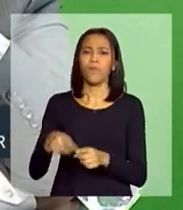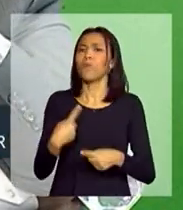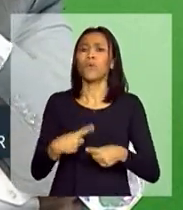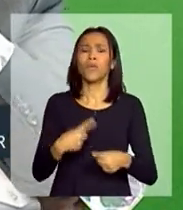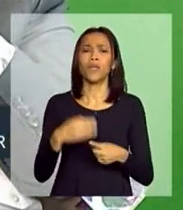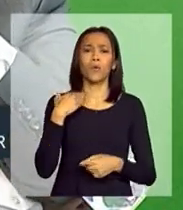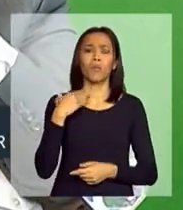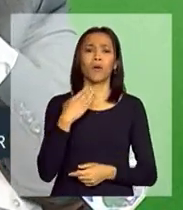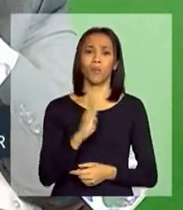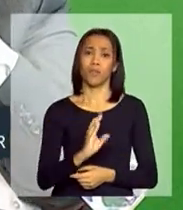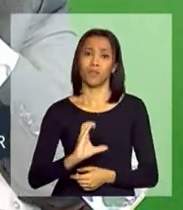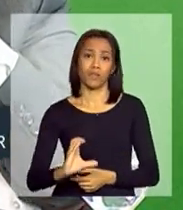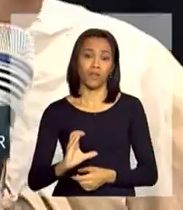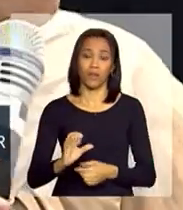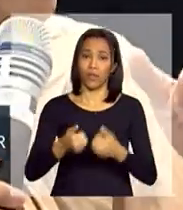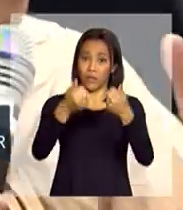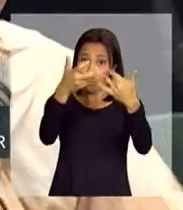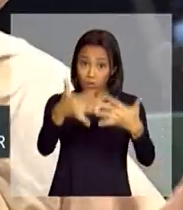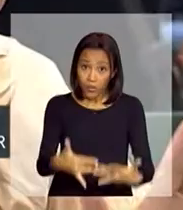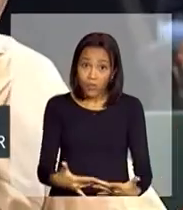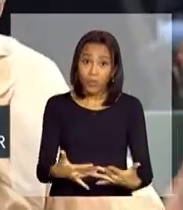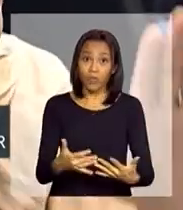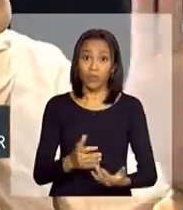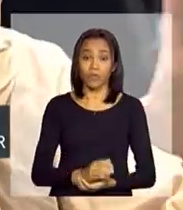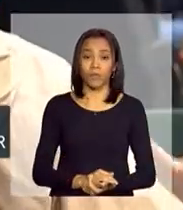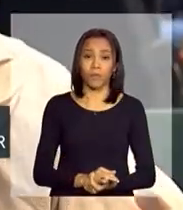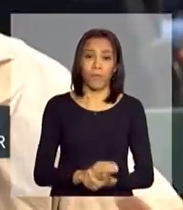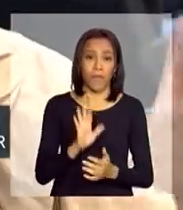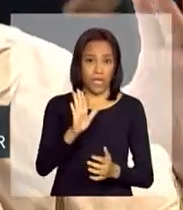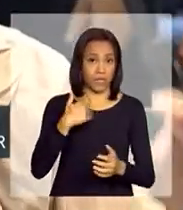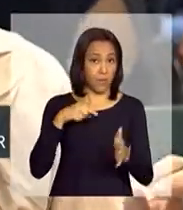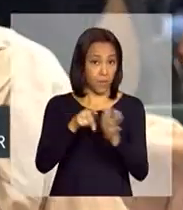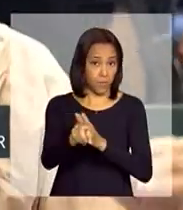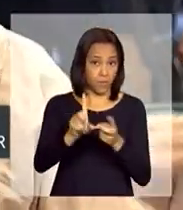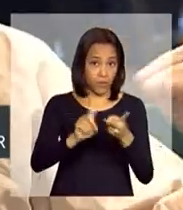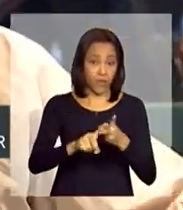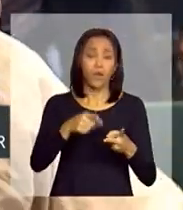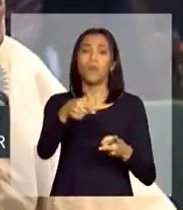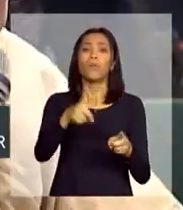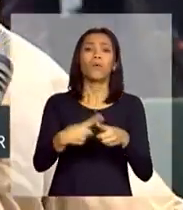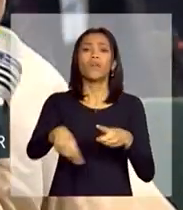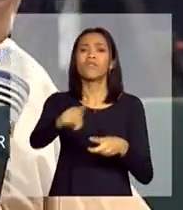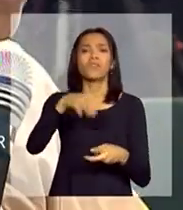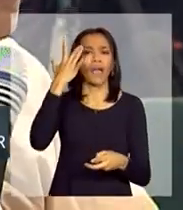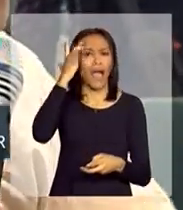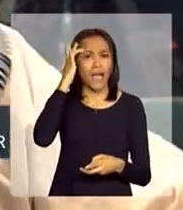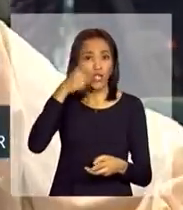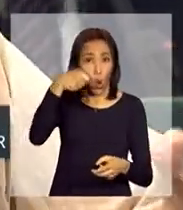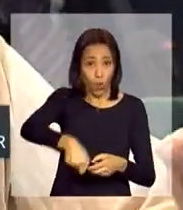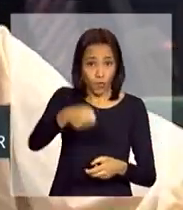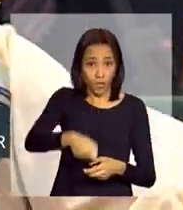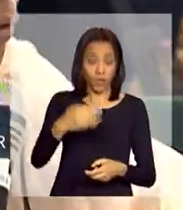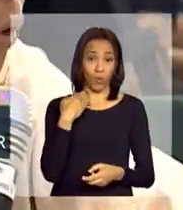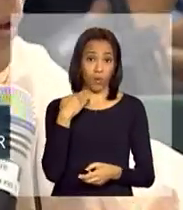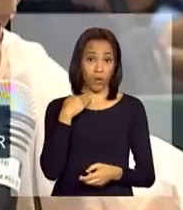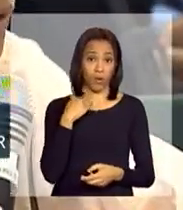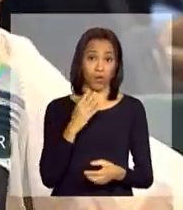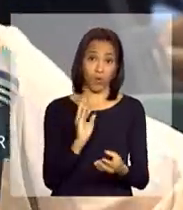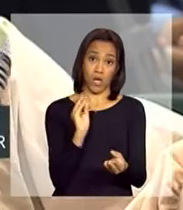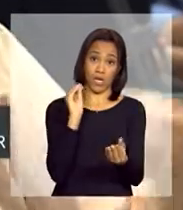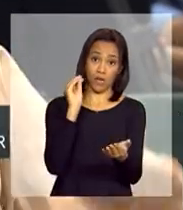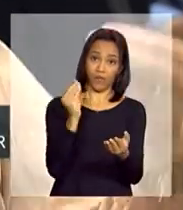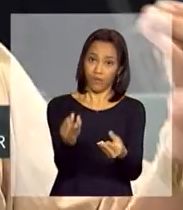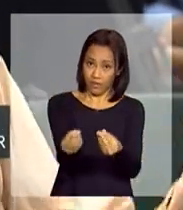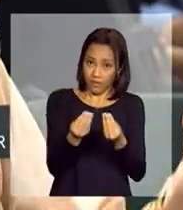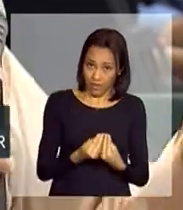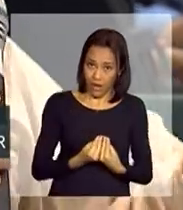até hoje com quem não divulgou o curso efetivo total de banco Essa é a minha questão e por que o senhor acha que agora obrigando o banco a entregar no ato do contato